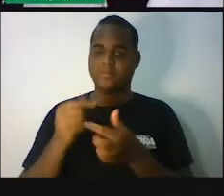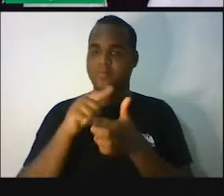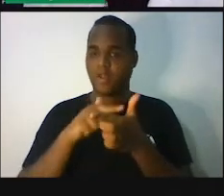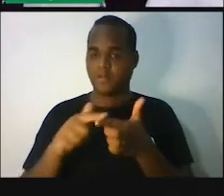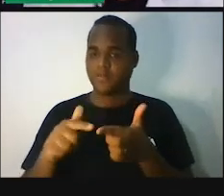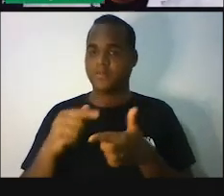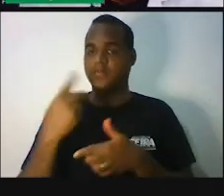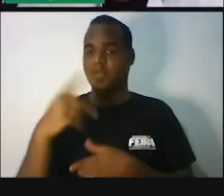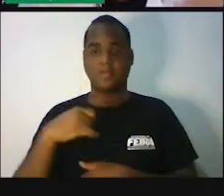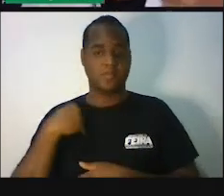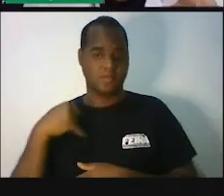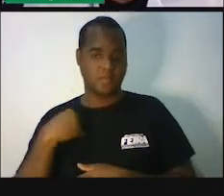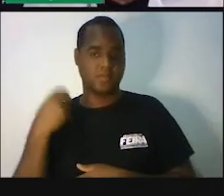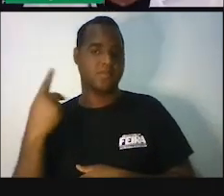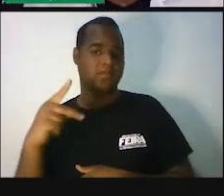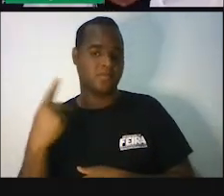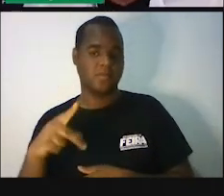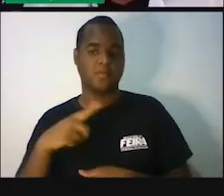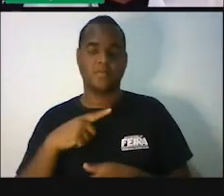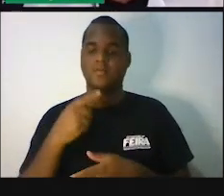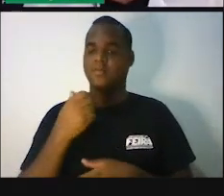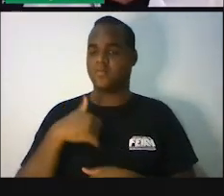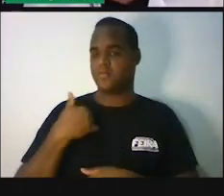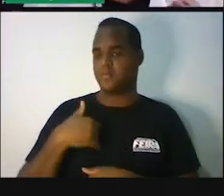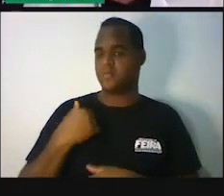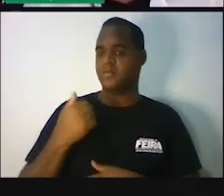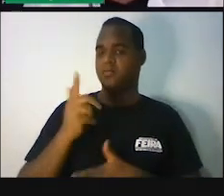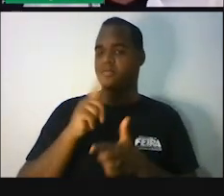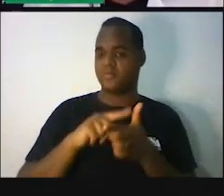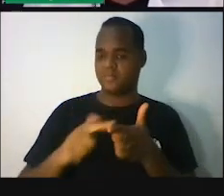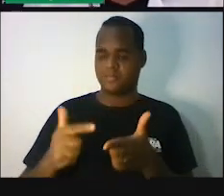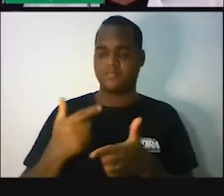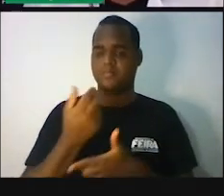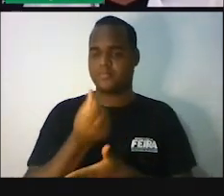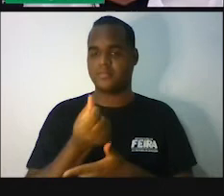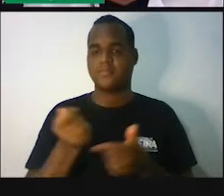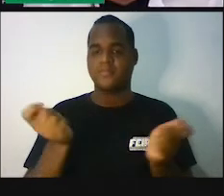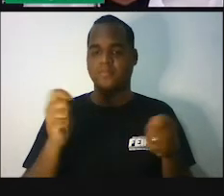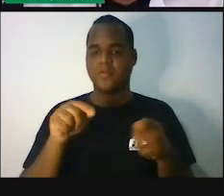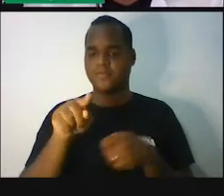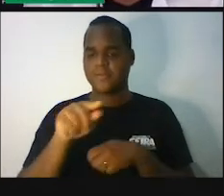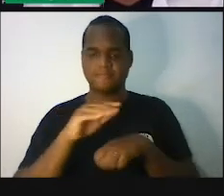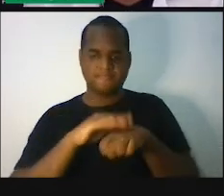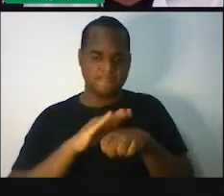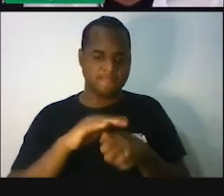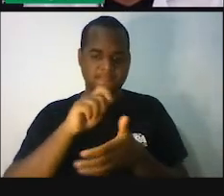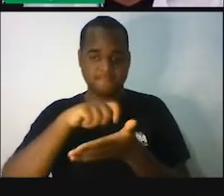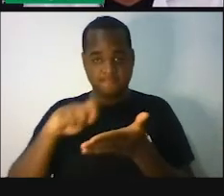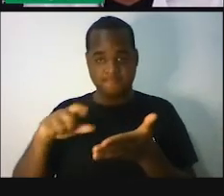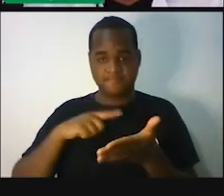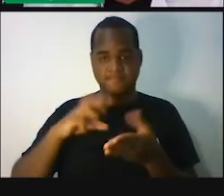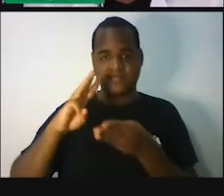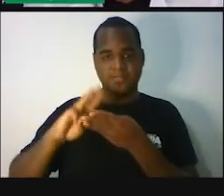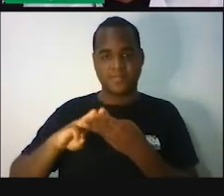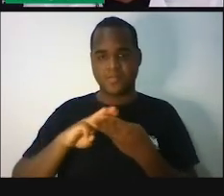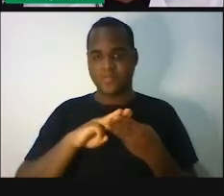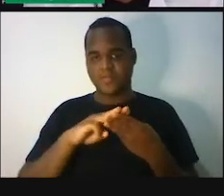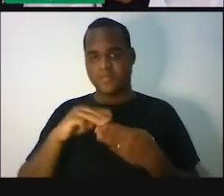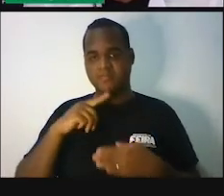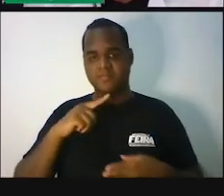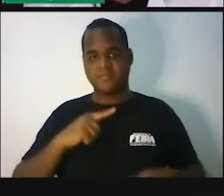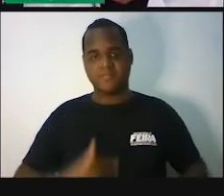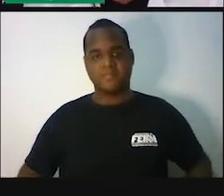idade de Diofanto dividido por 6. Então, a gente pode escrever isso matematicamente.